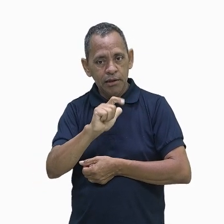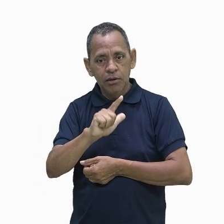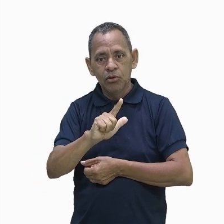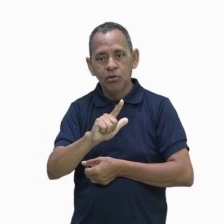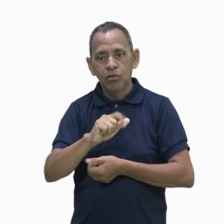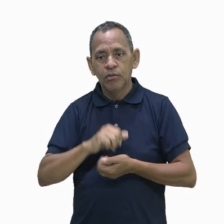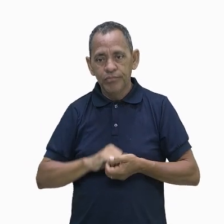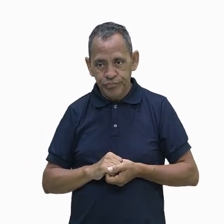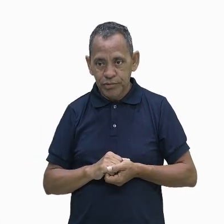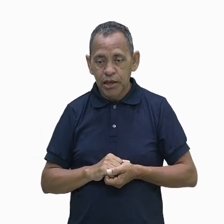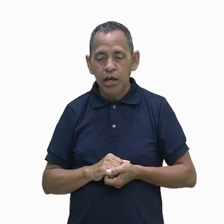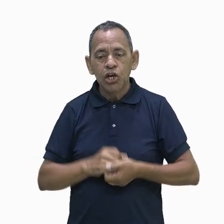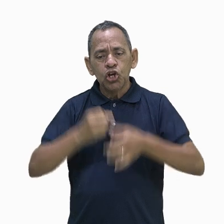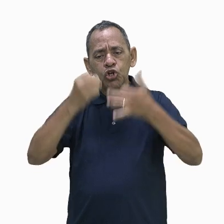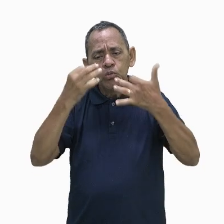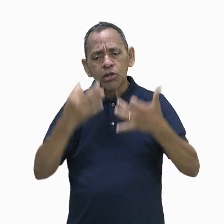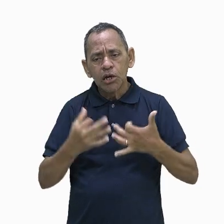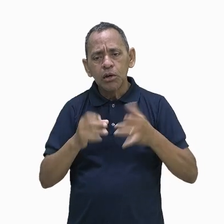falamos aqui